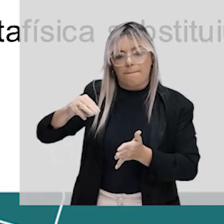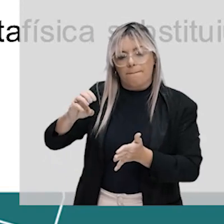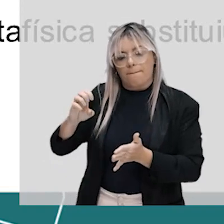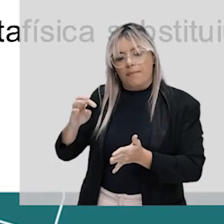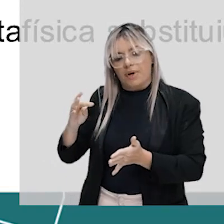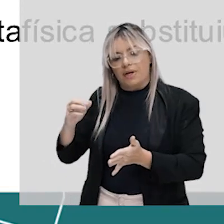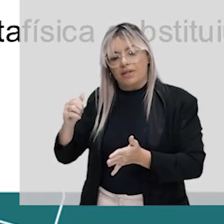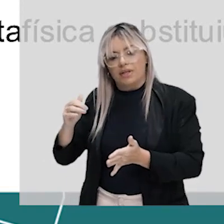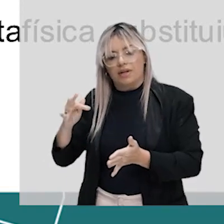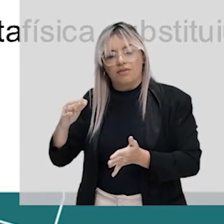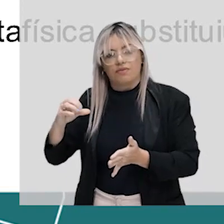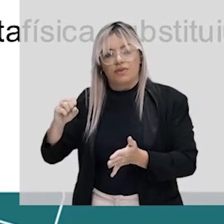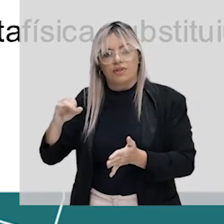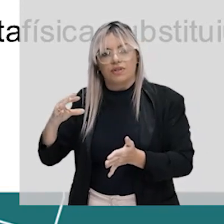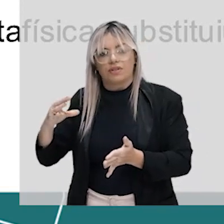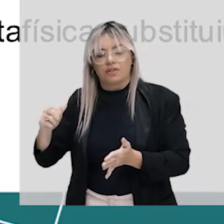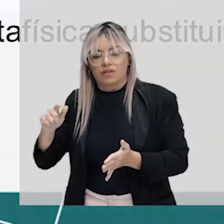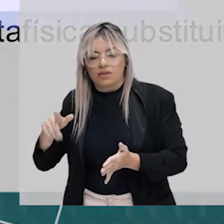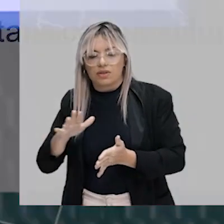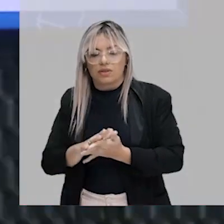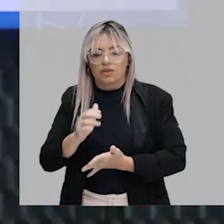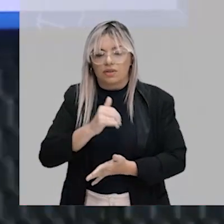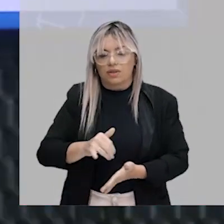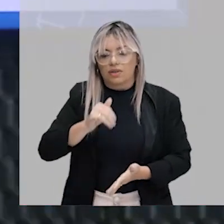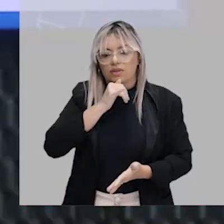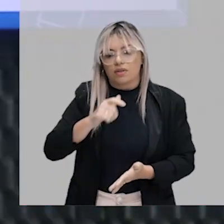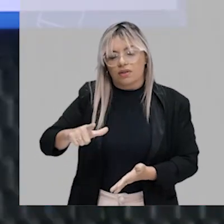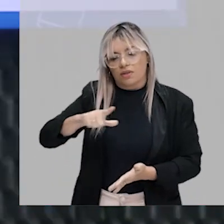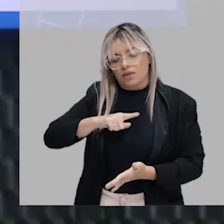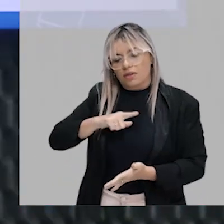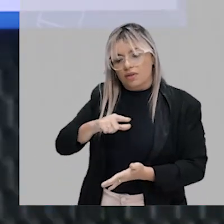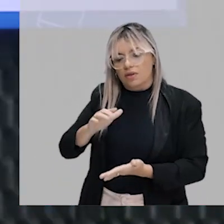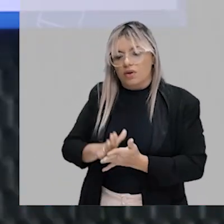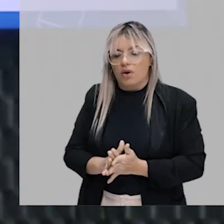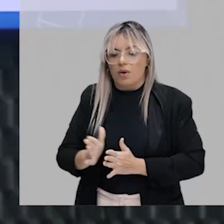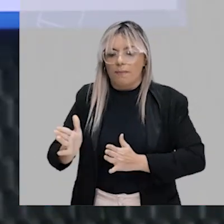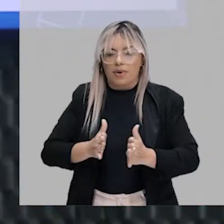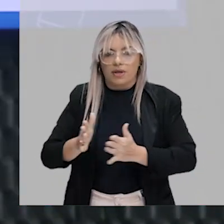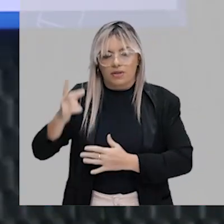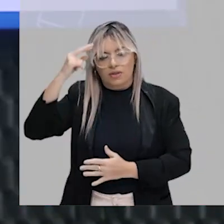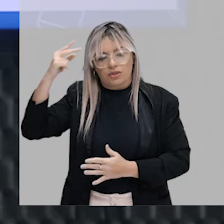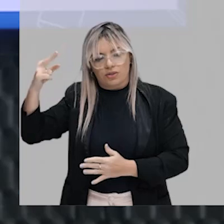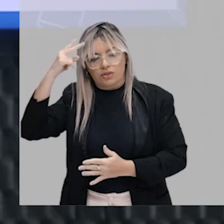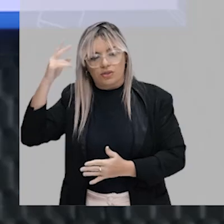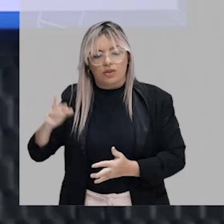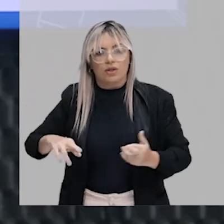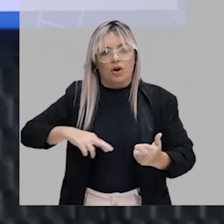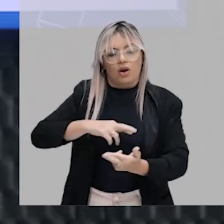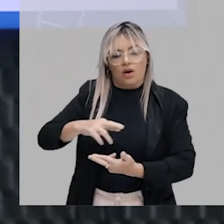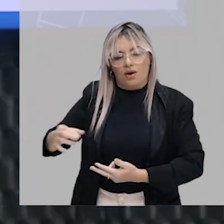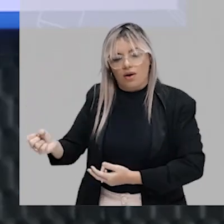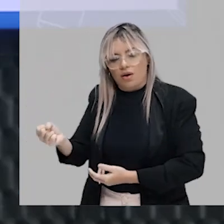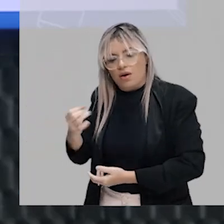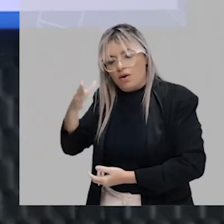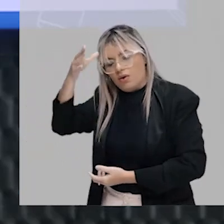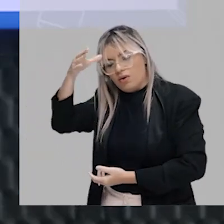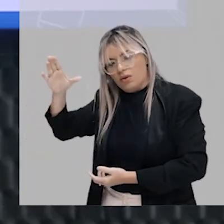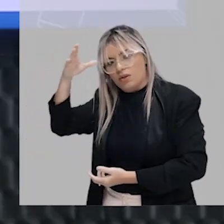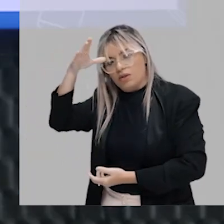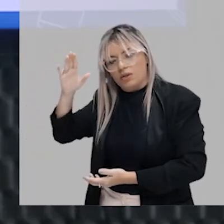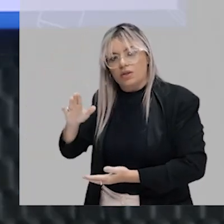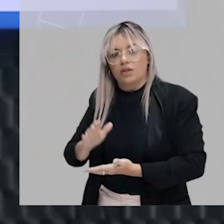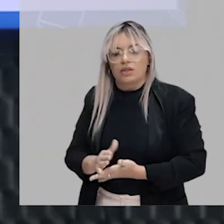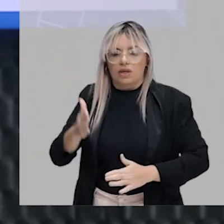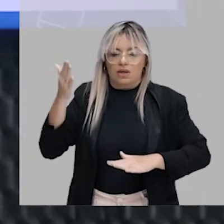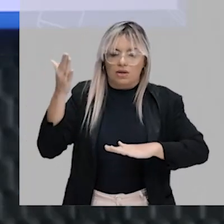metafísica, que tem como exemplo o período histórico do renascimento cultural, que é exatamente ali o começo da modernidade. O pensamento